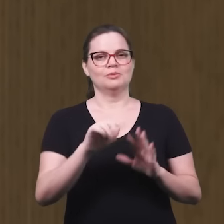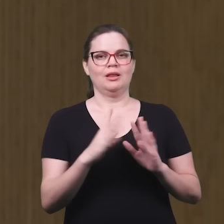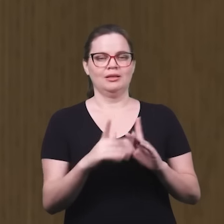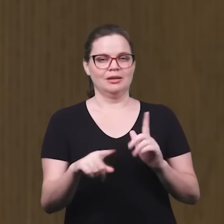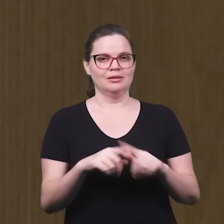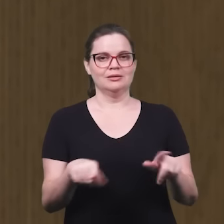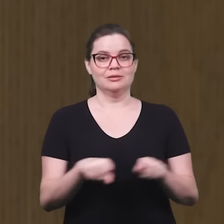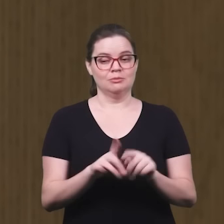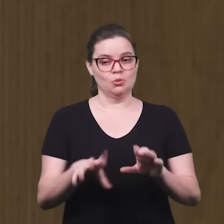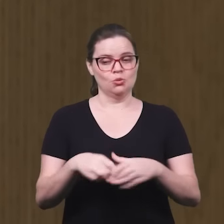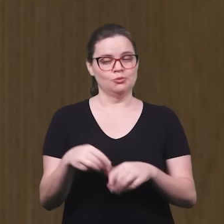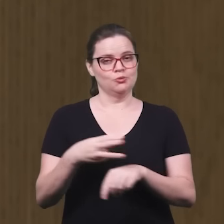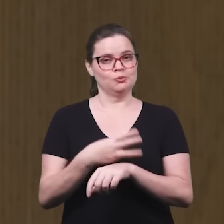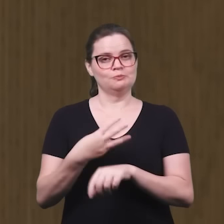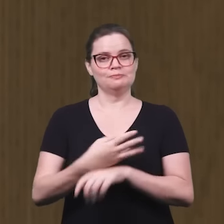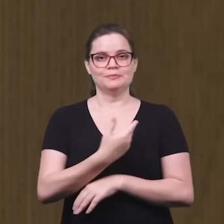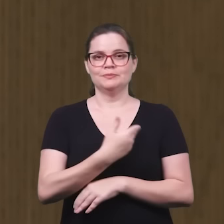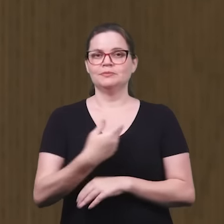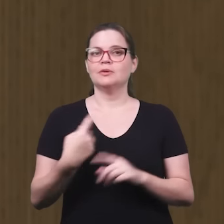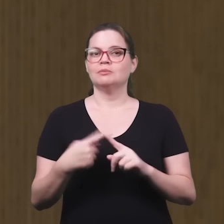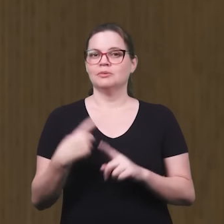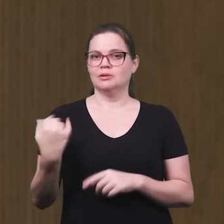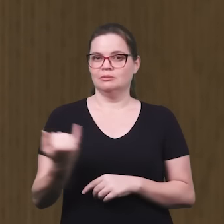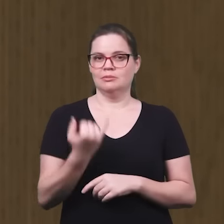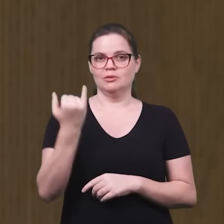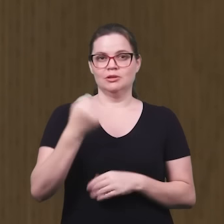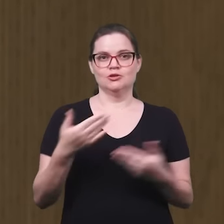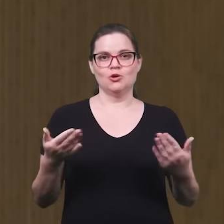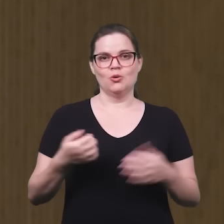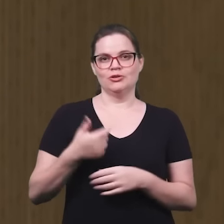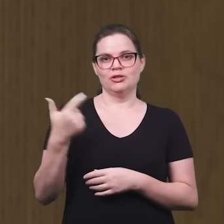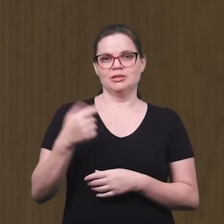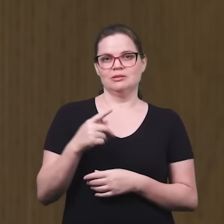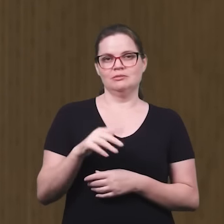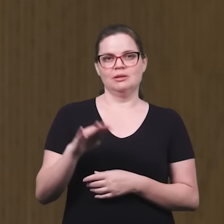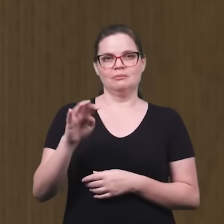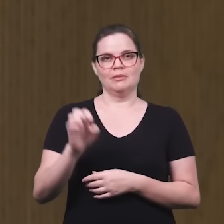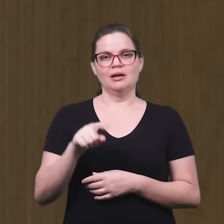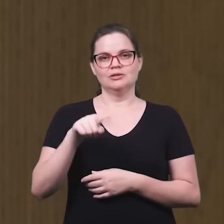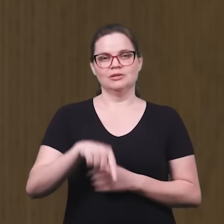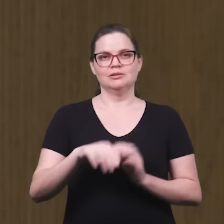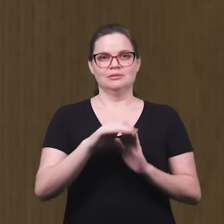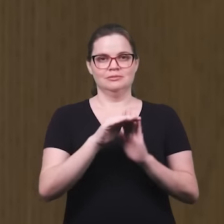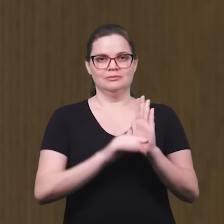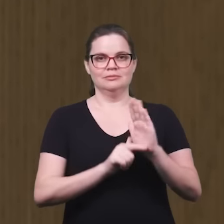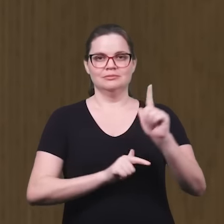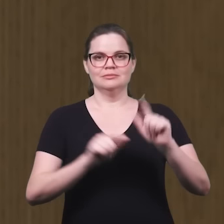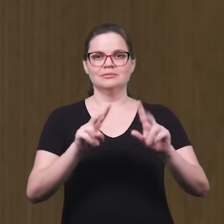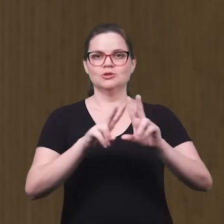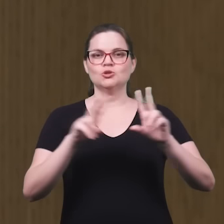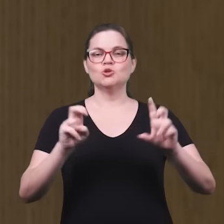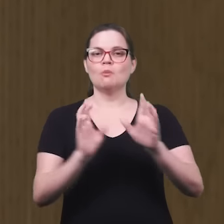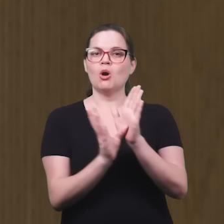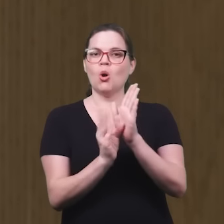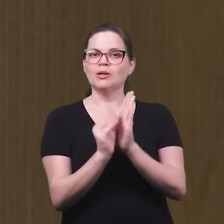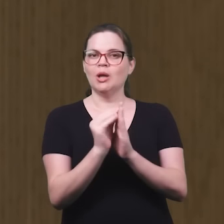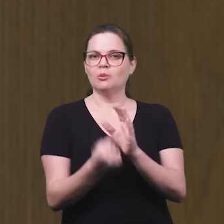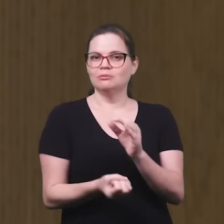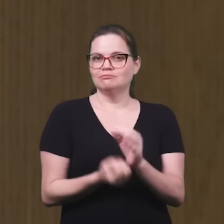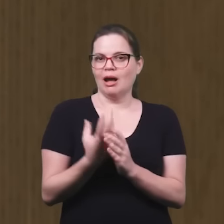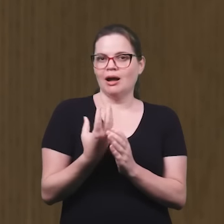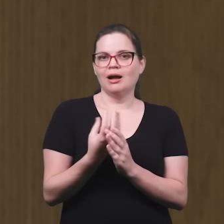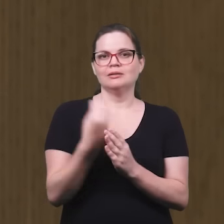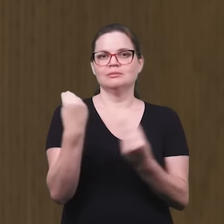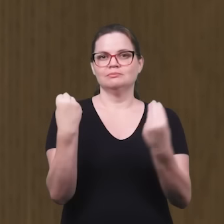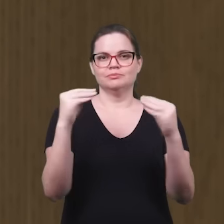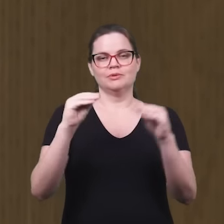amigos, que é muito importante, é um tema bem atual. Nós estamos no episódio 2 do programa Produção de Conteúdo Profissional para